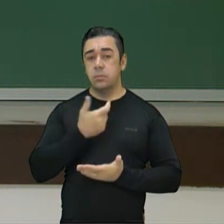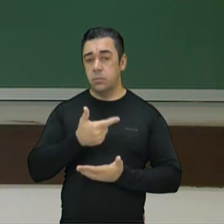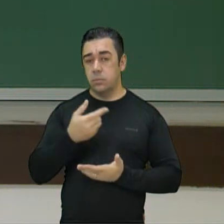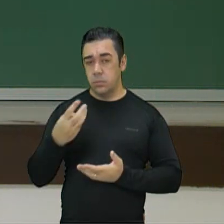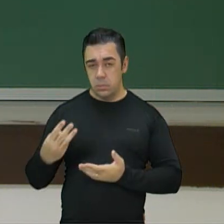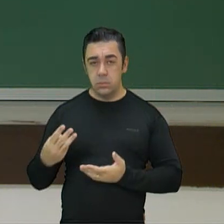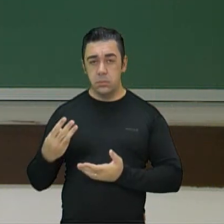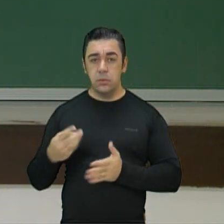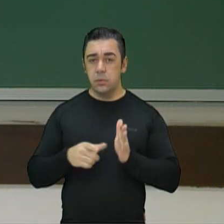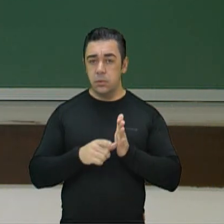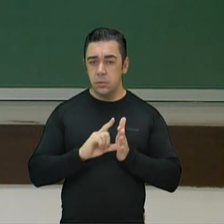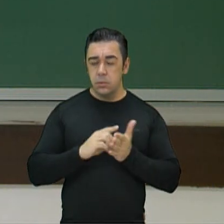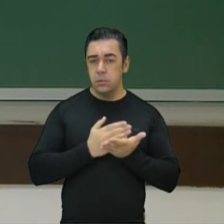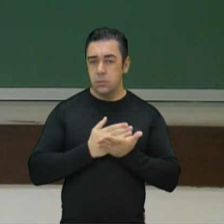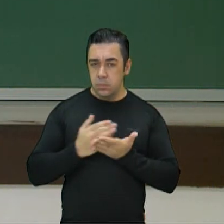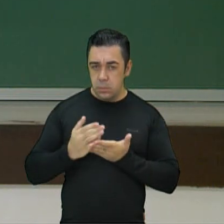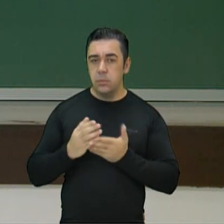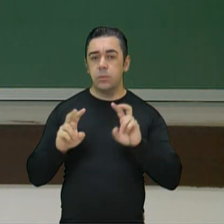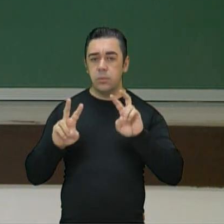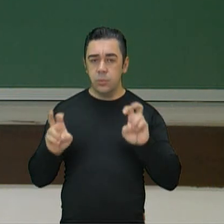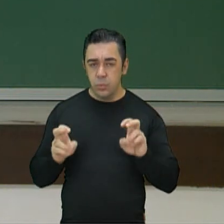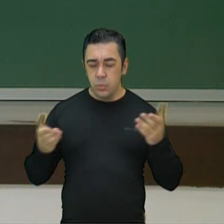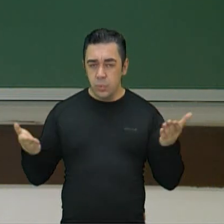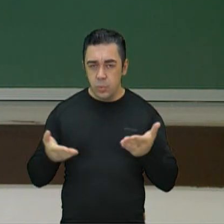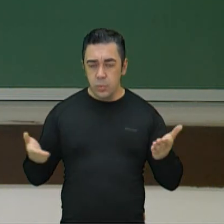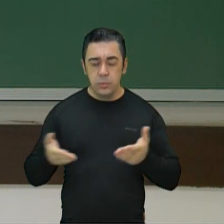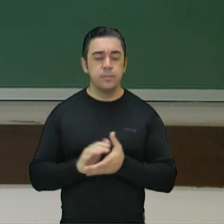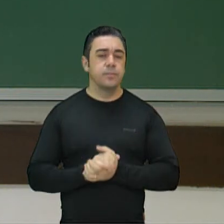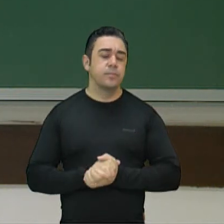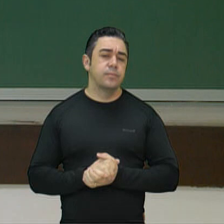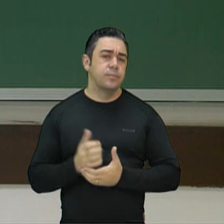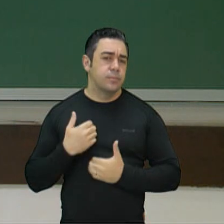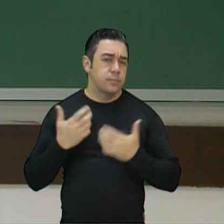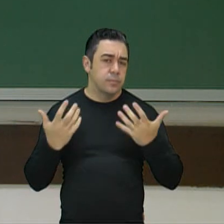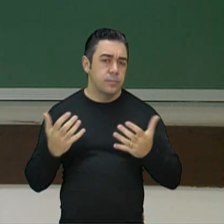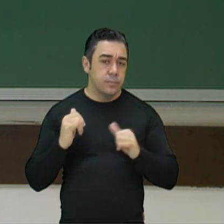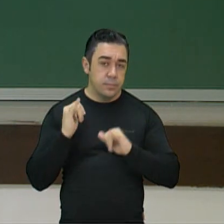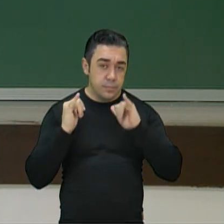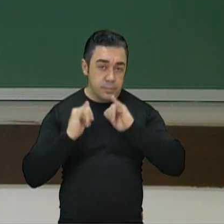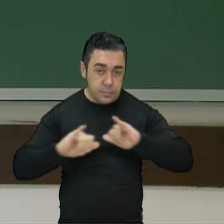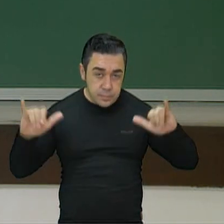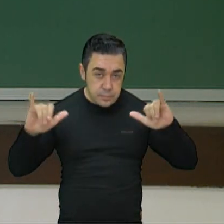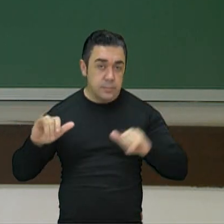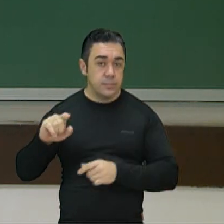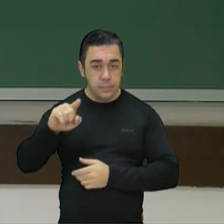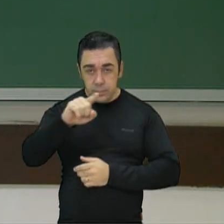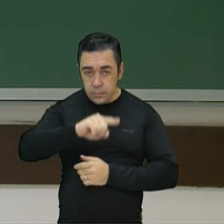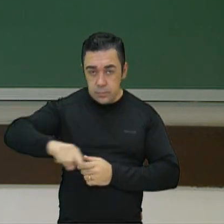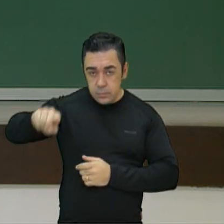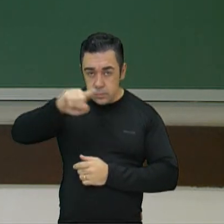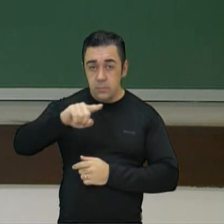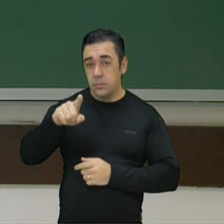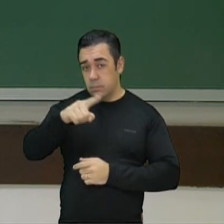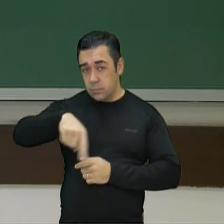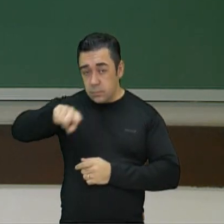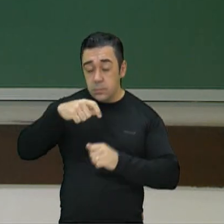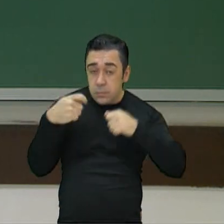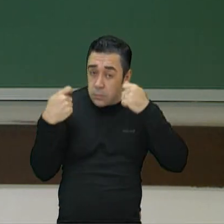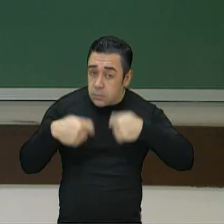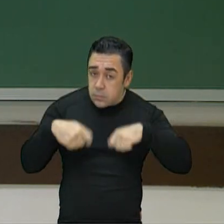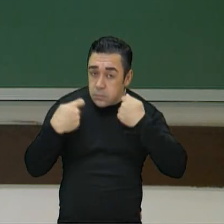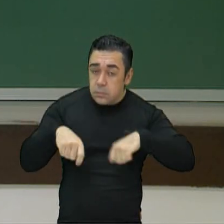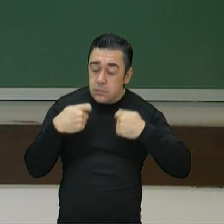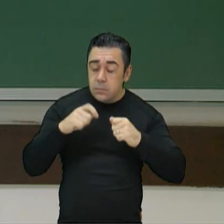vocês. E antes de eu entrar no assunto de hoje, eu quero reforçar com vocês a necessidade de você ir